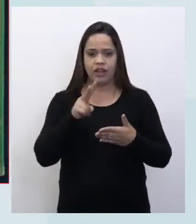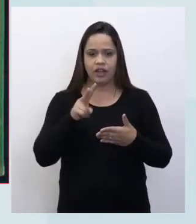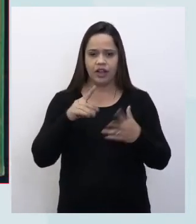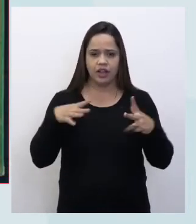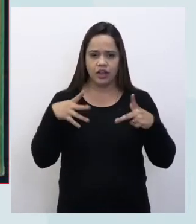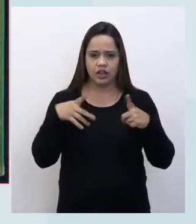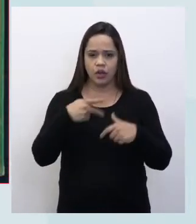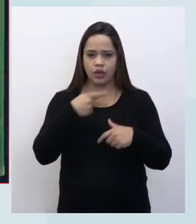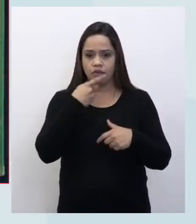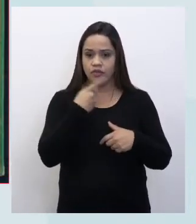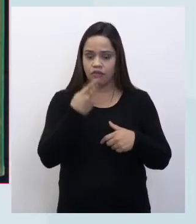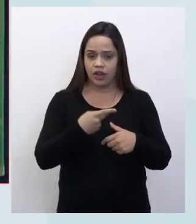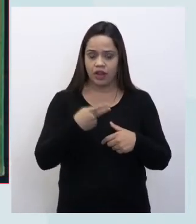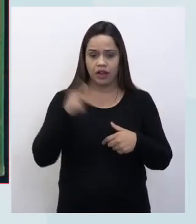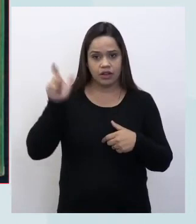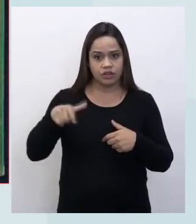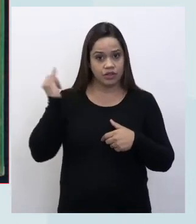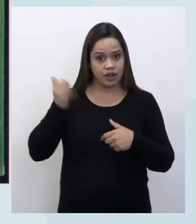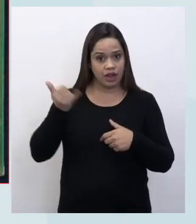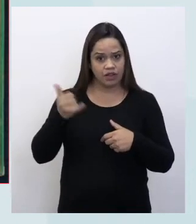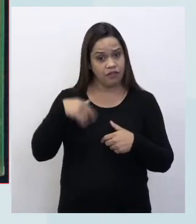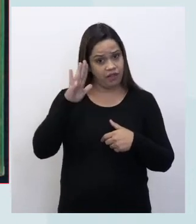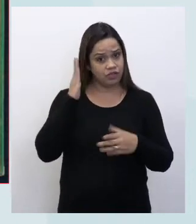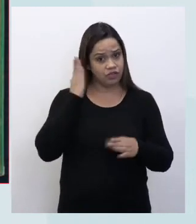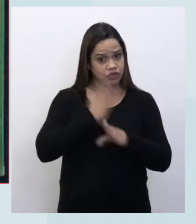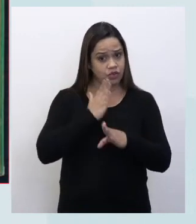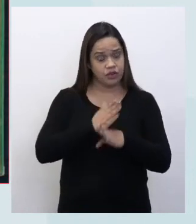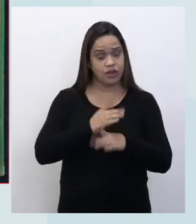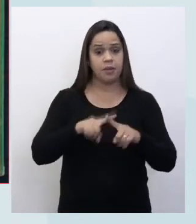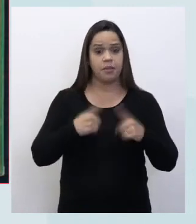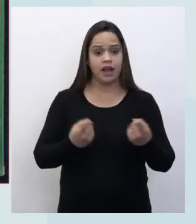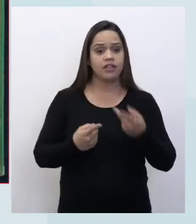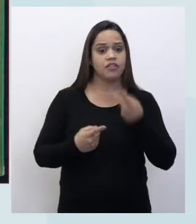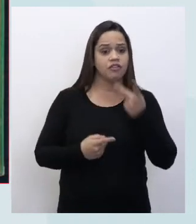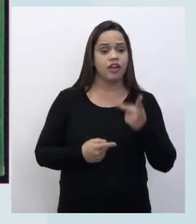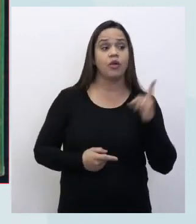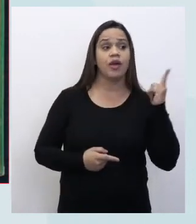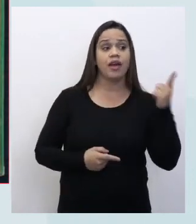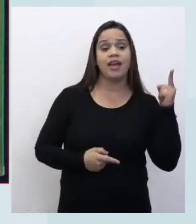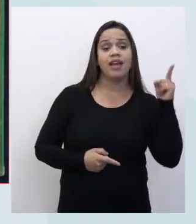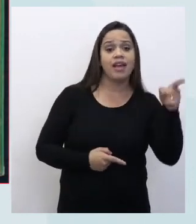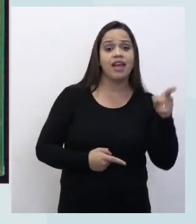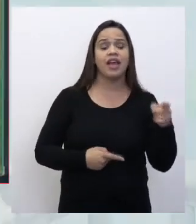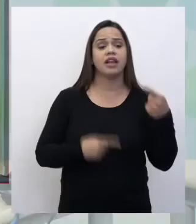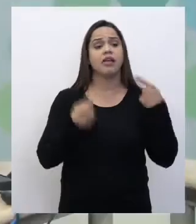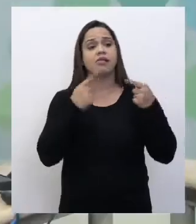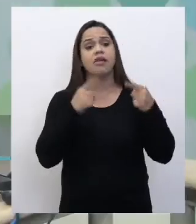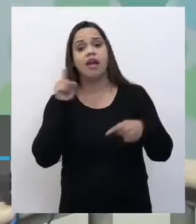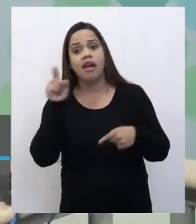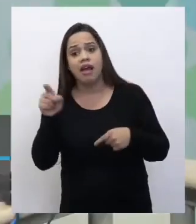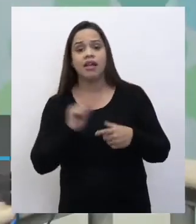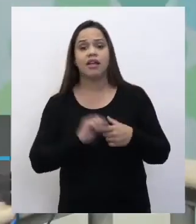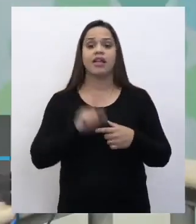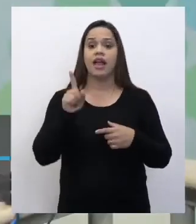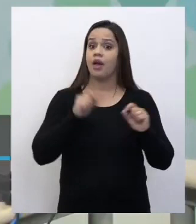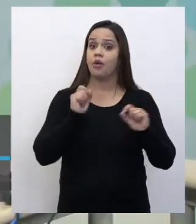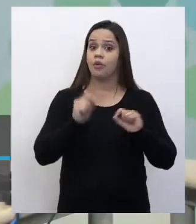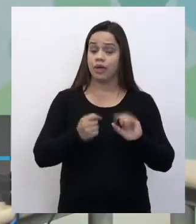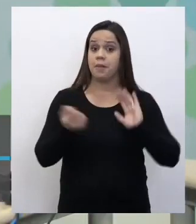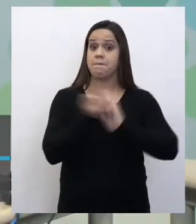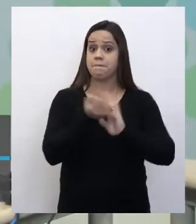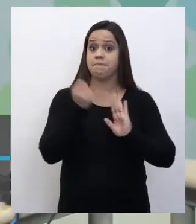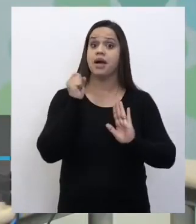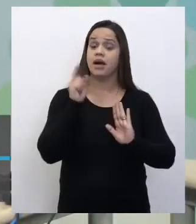do narrador, é mais fácil de localizar. Isso. Mas sempre tem lá, disse ele, contestou ele, falou ele. É um marcador também